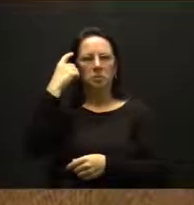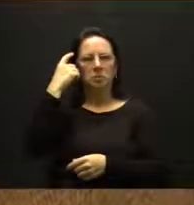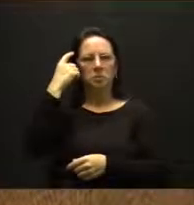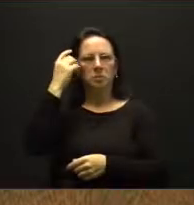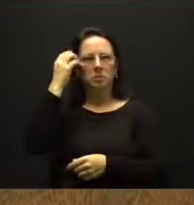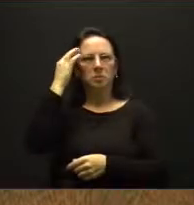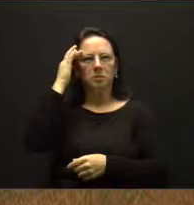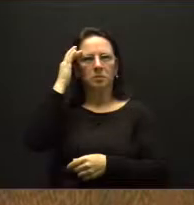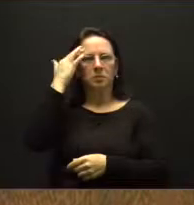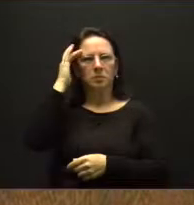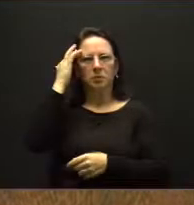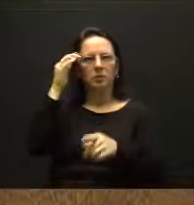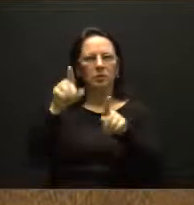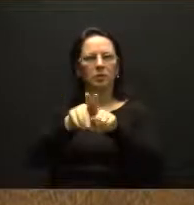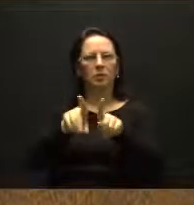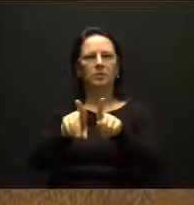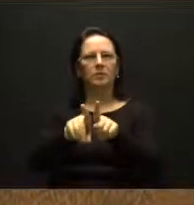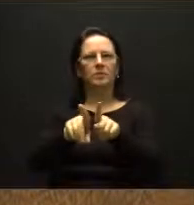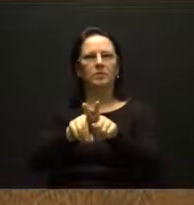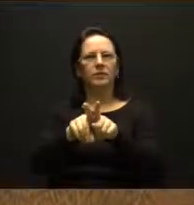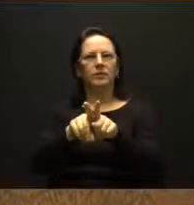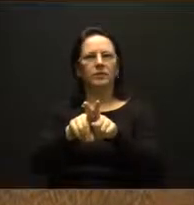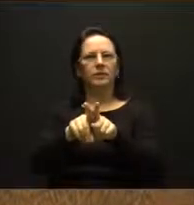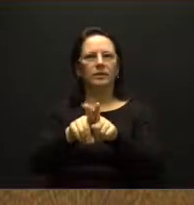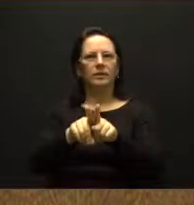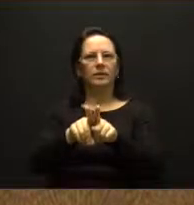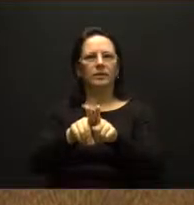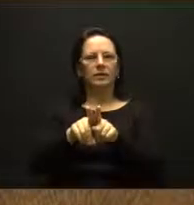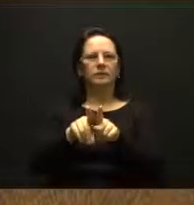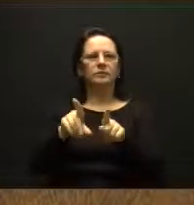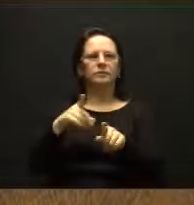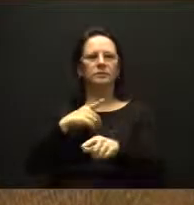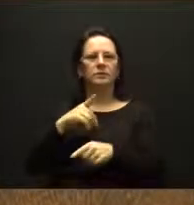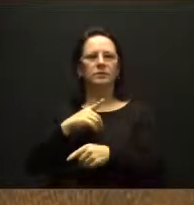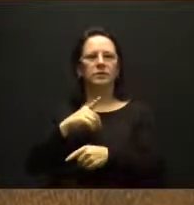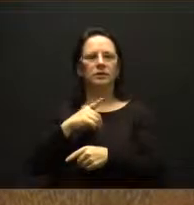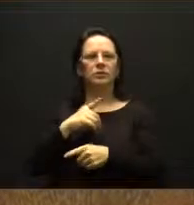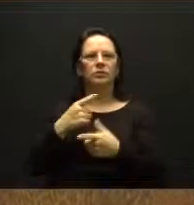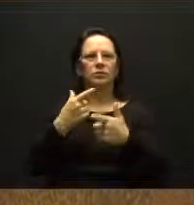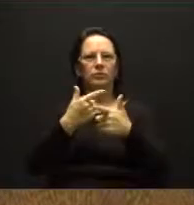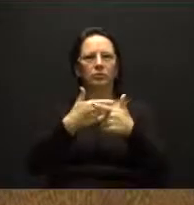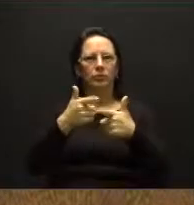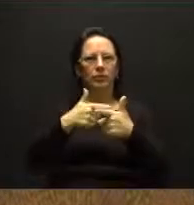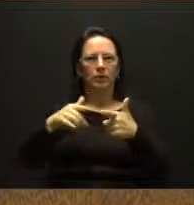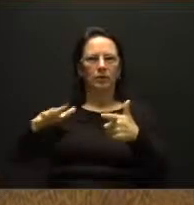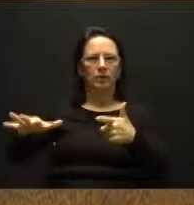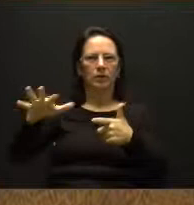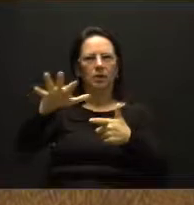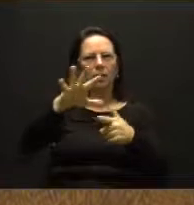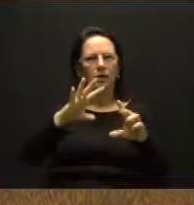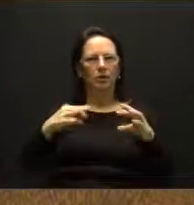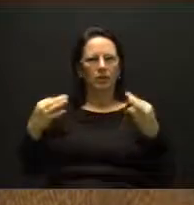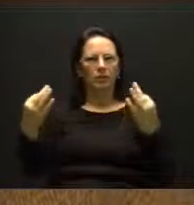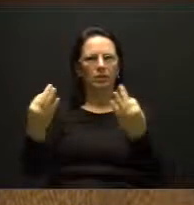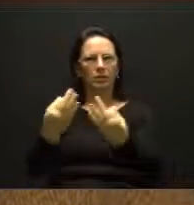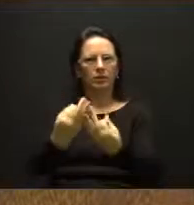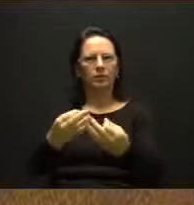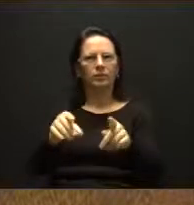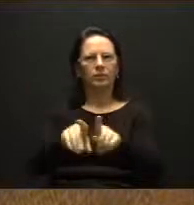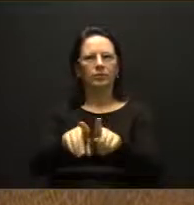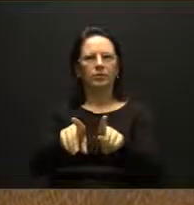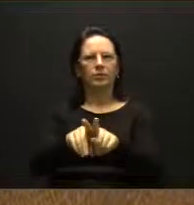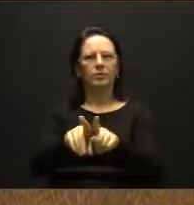os impactos que causa em nossa cidade levando se em consideração os prefeitos assim exposto requer